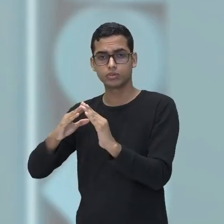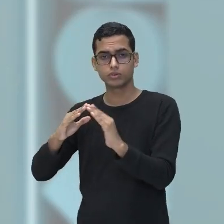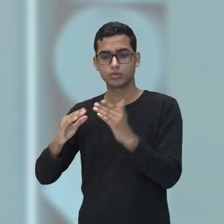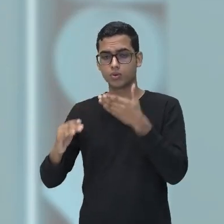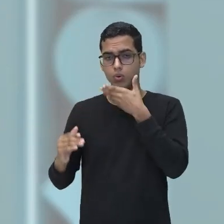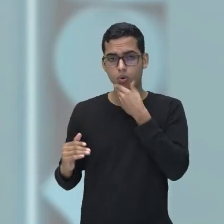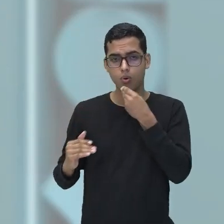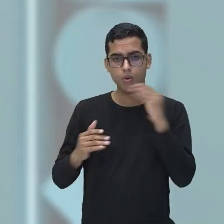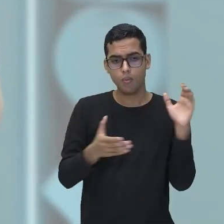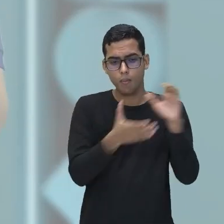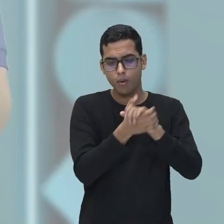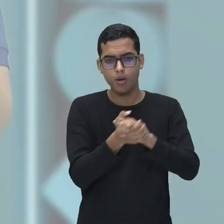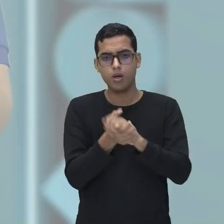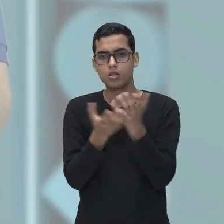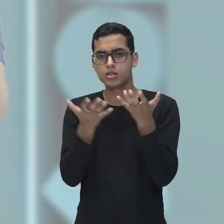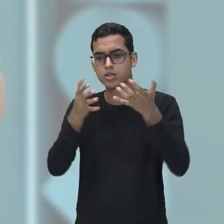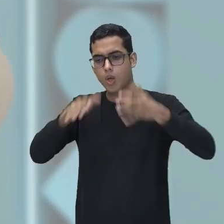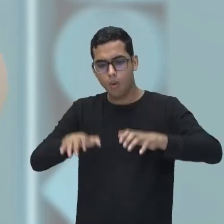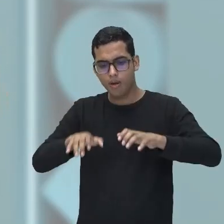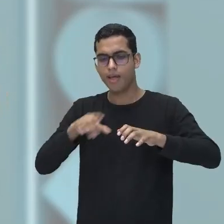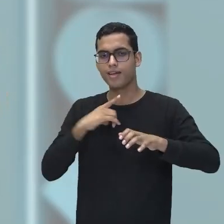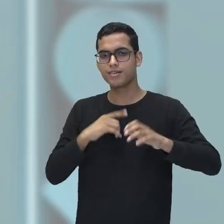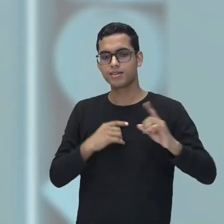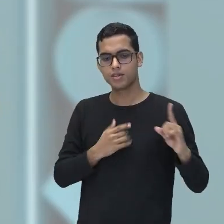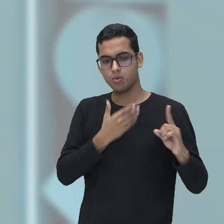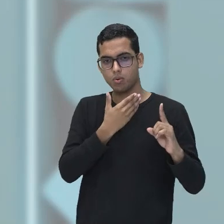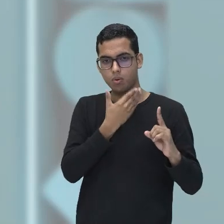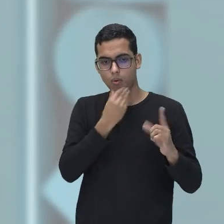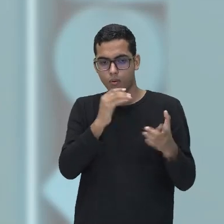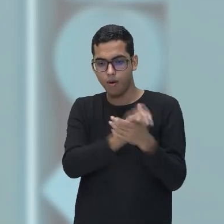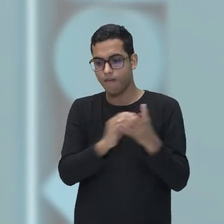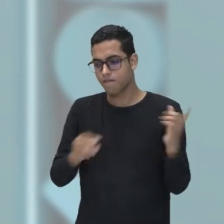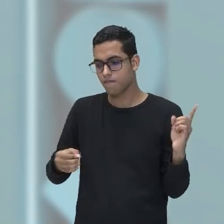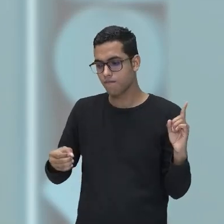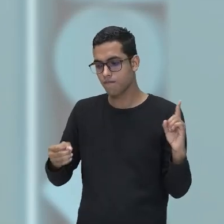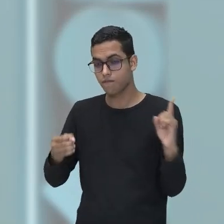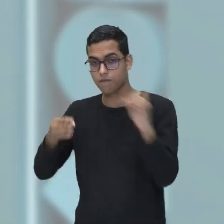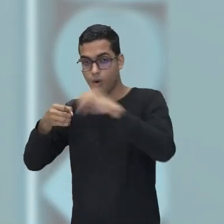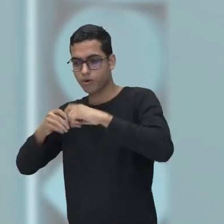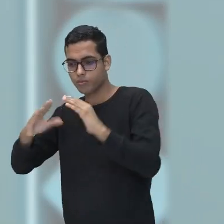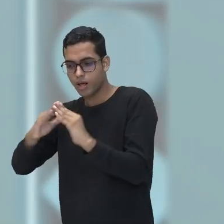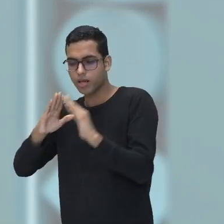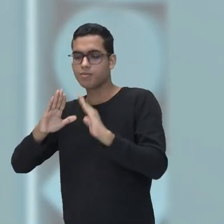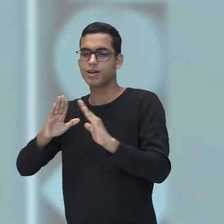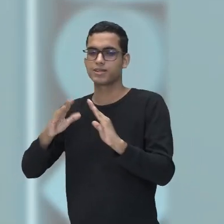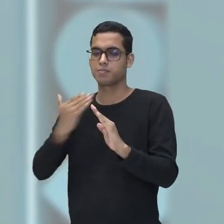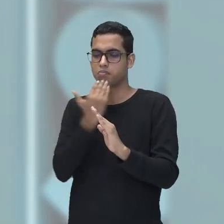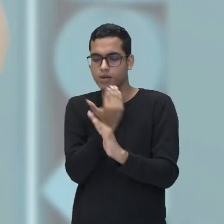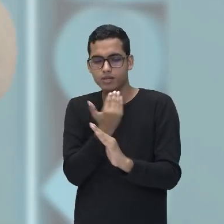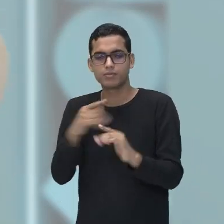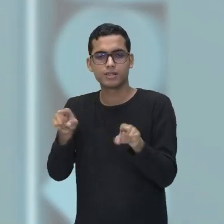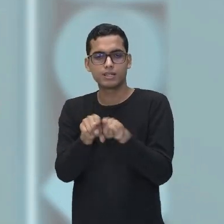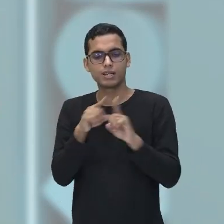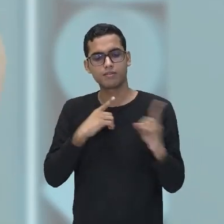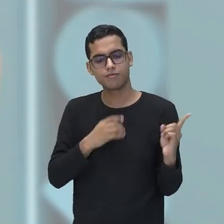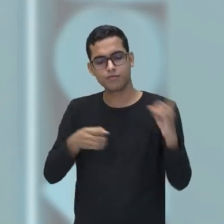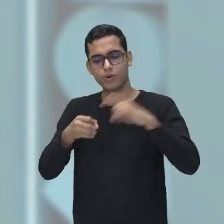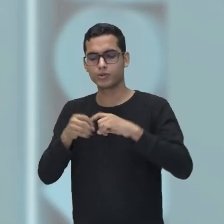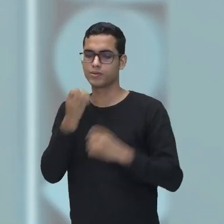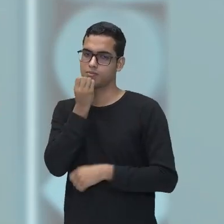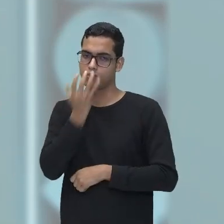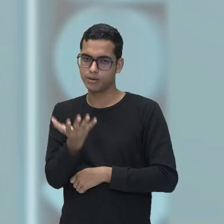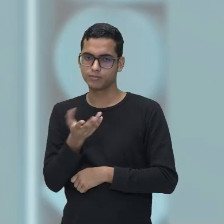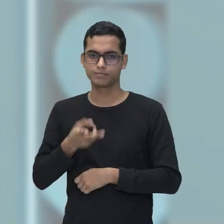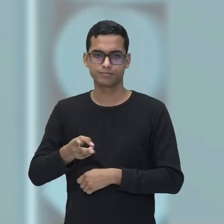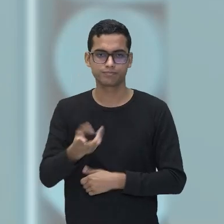marido retorne, ela ora para que ele retorne bem. Então, nessa história, a gente observa bem essa questão de muitas mulheres que